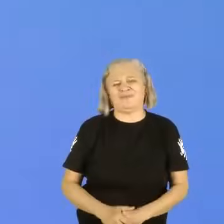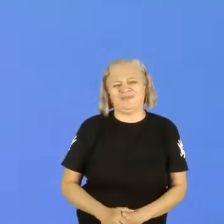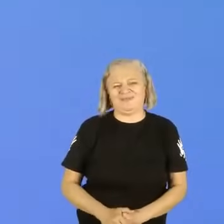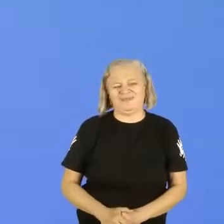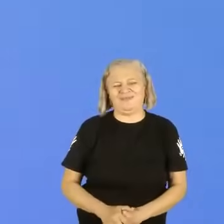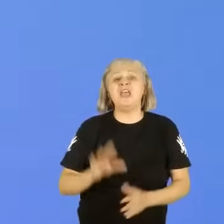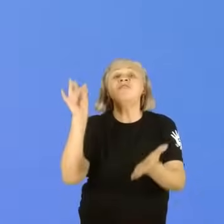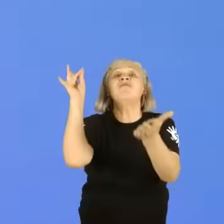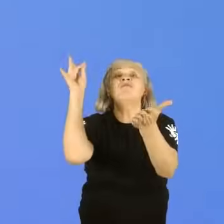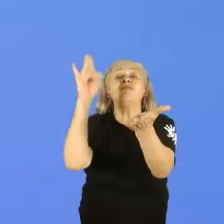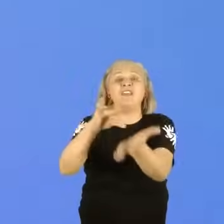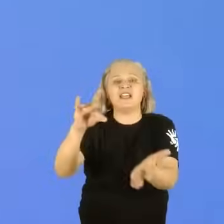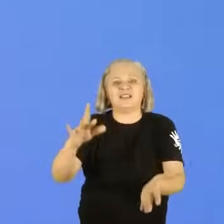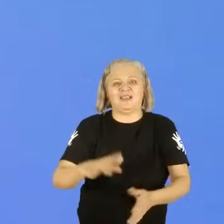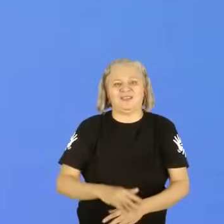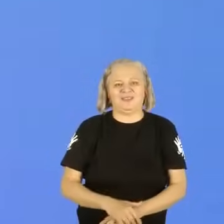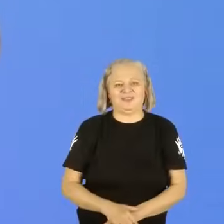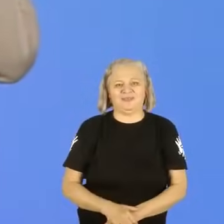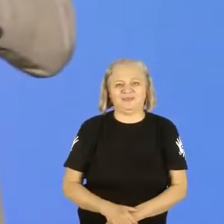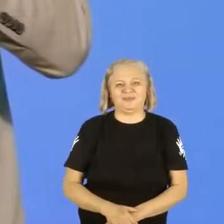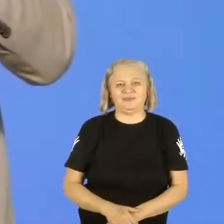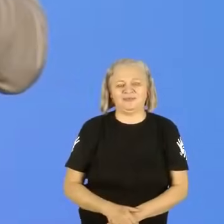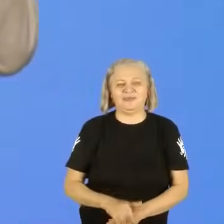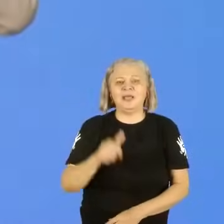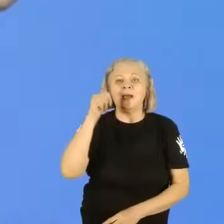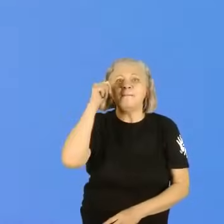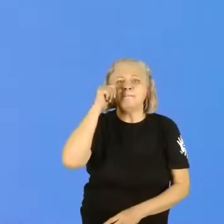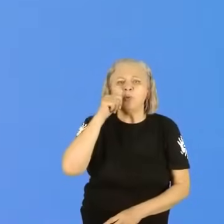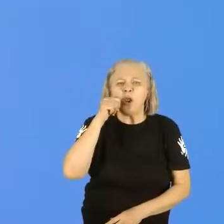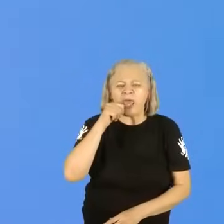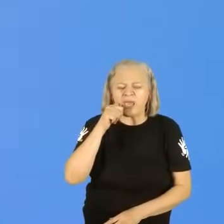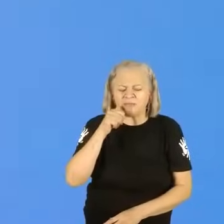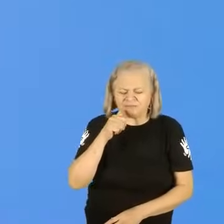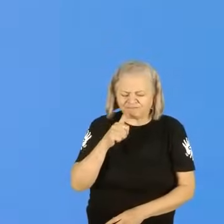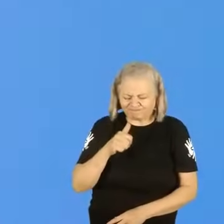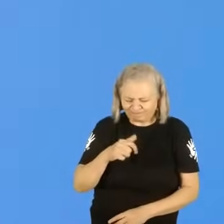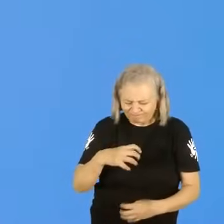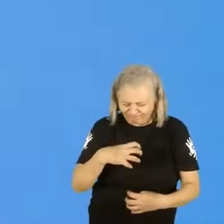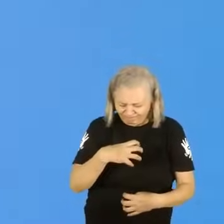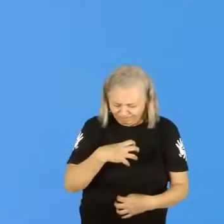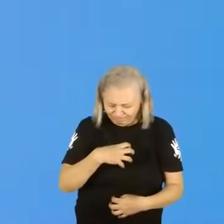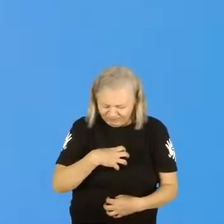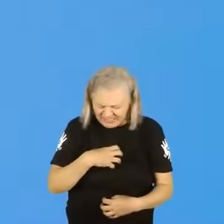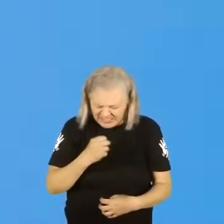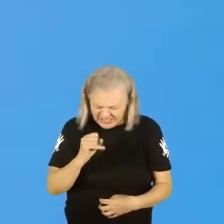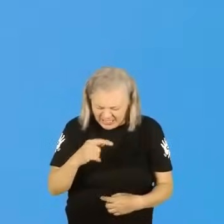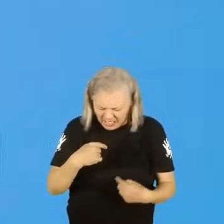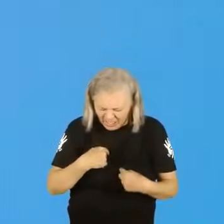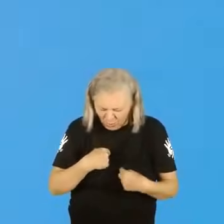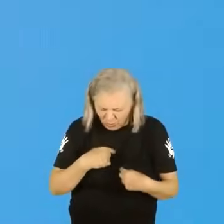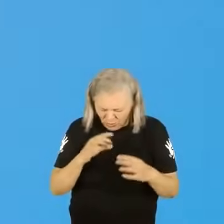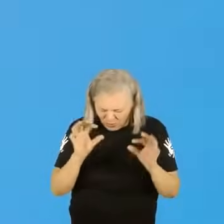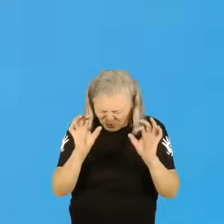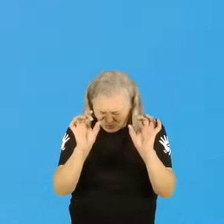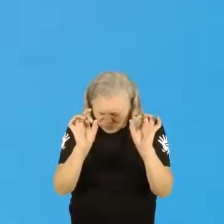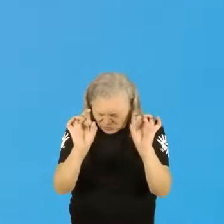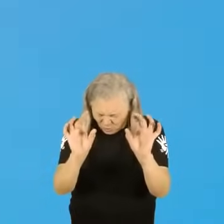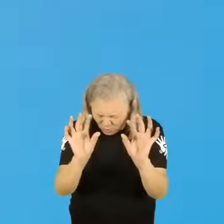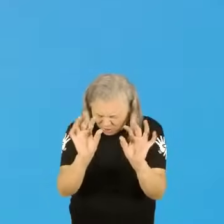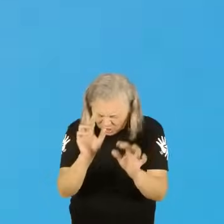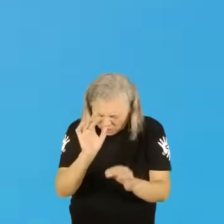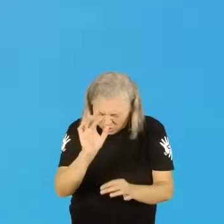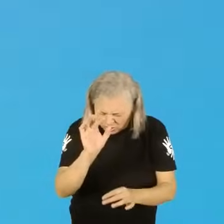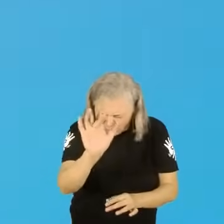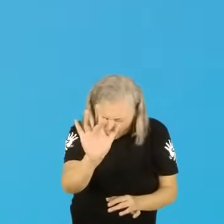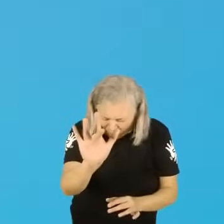realidade. Olha a expressão dela: se eu apenas, como se fosse fácil. Mas esse é o